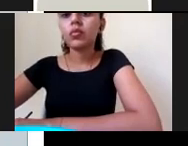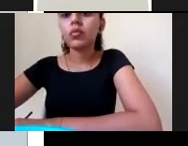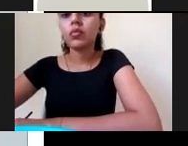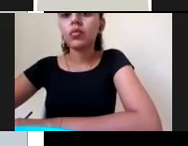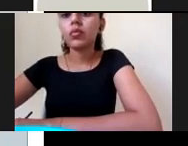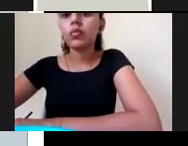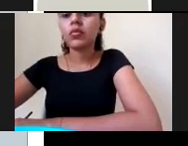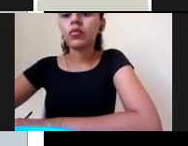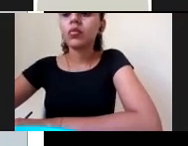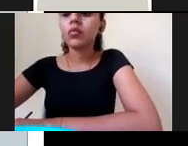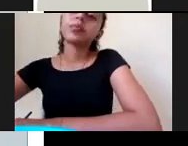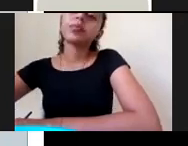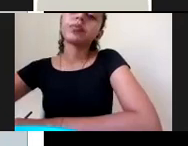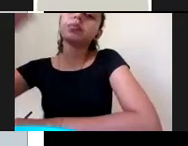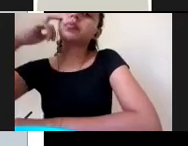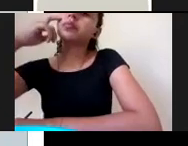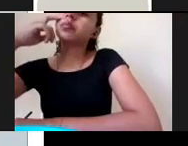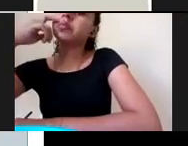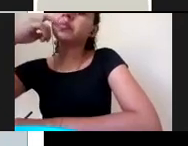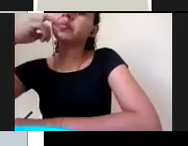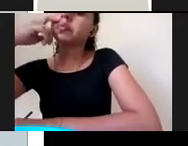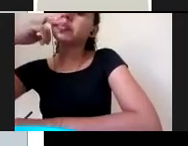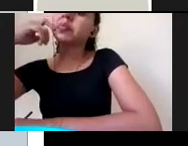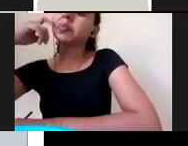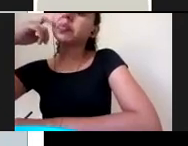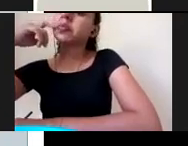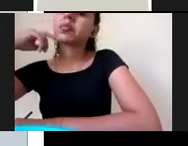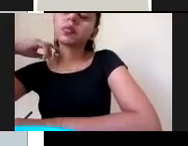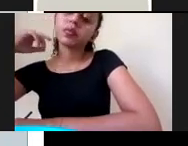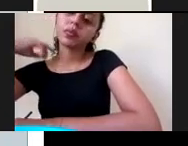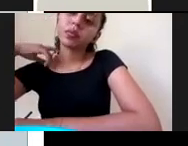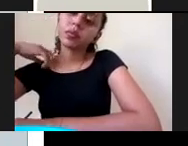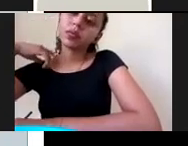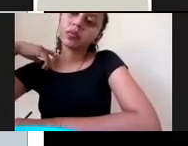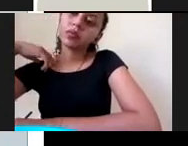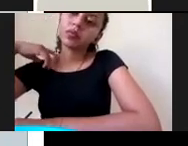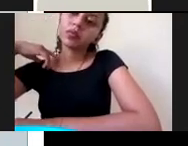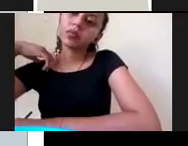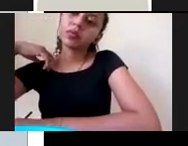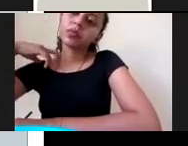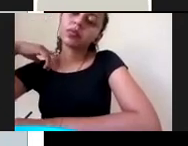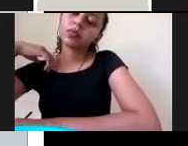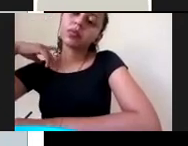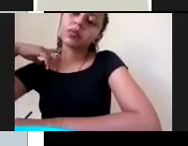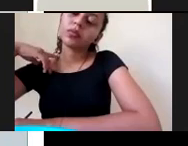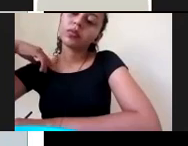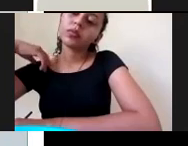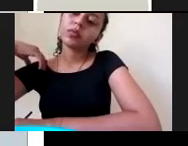temperatura, ela vai de literatura. Existem livros que traz um tipo de literatura que